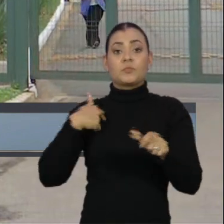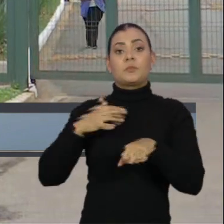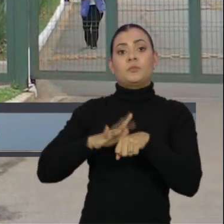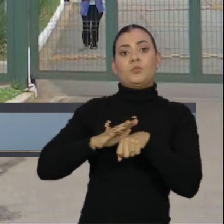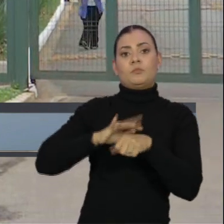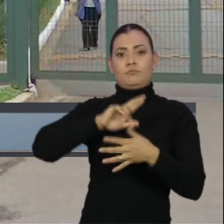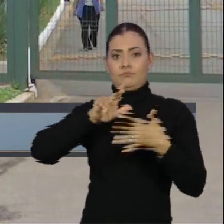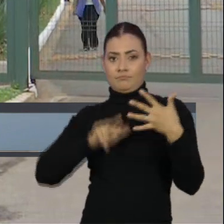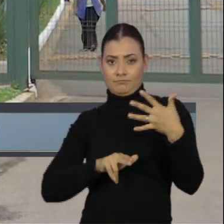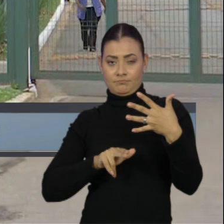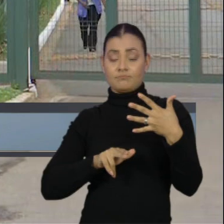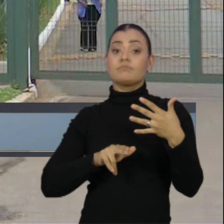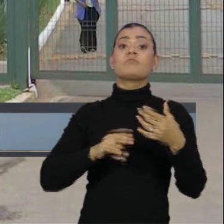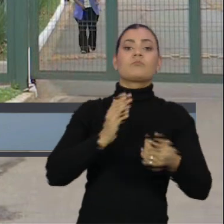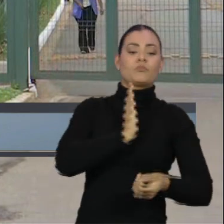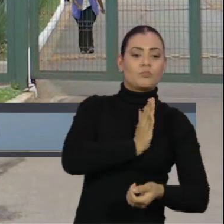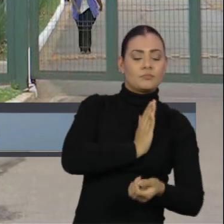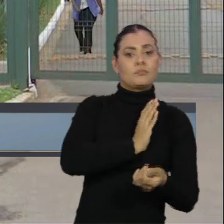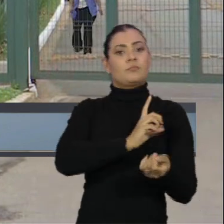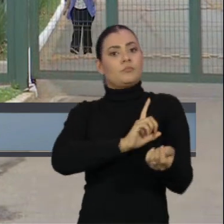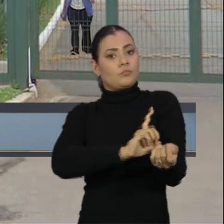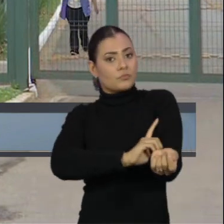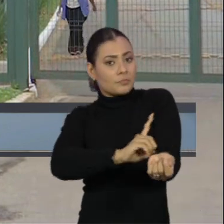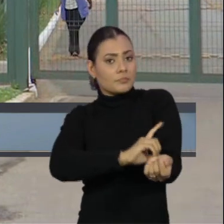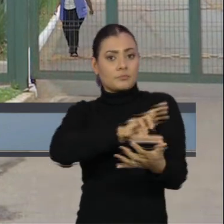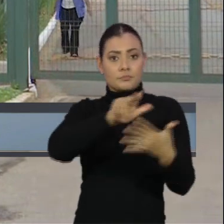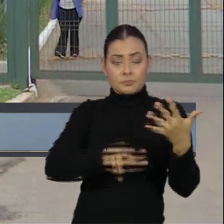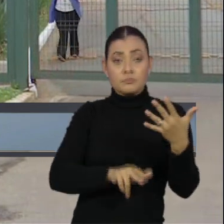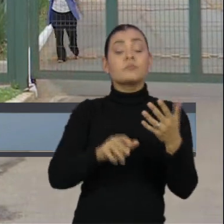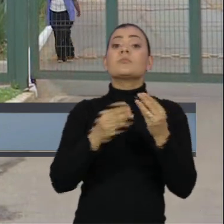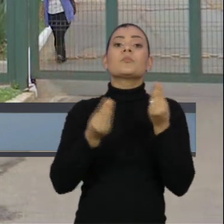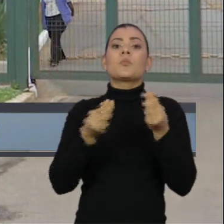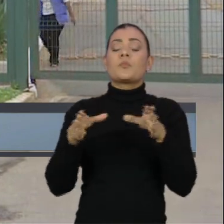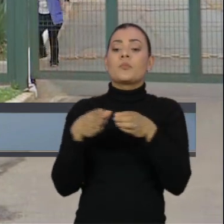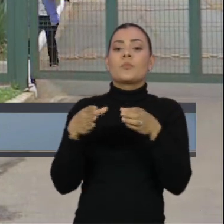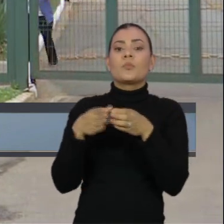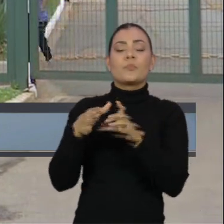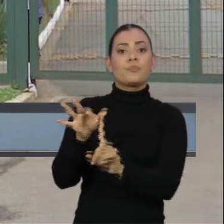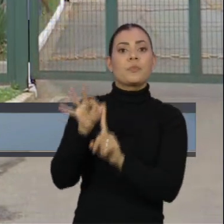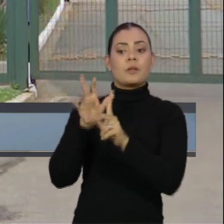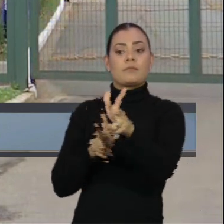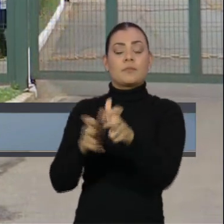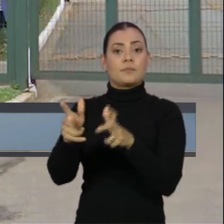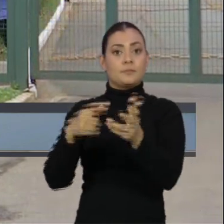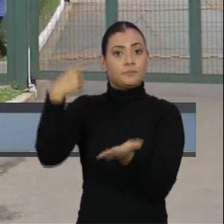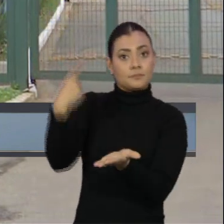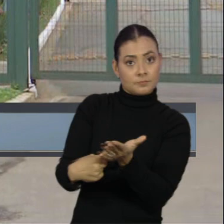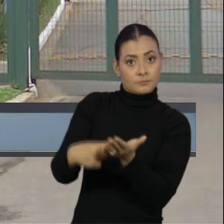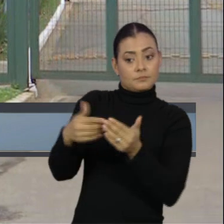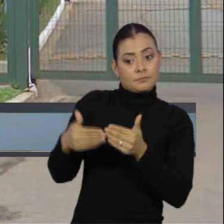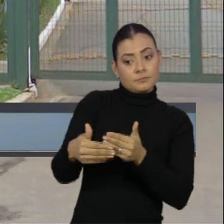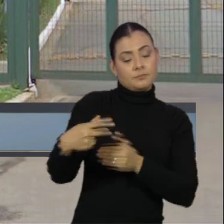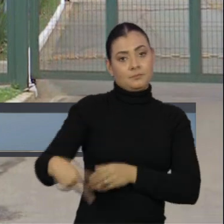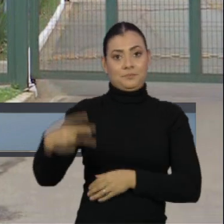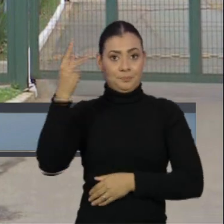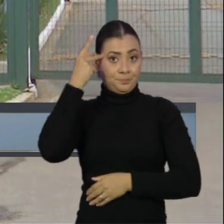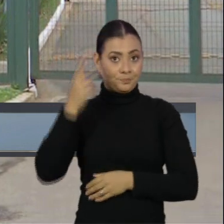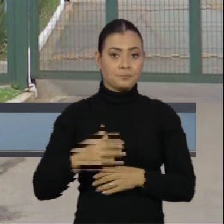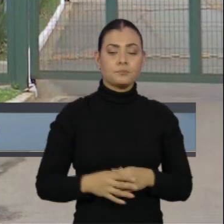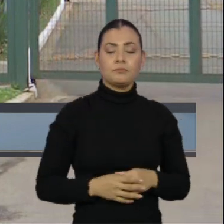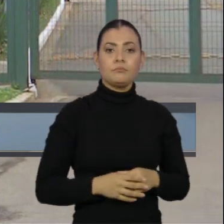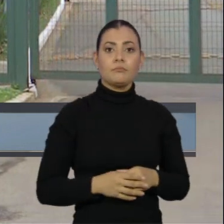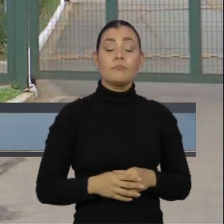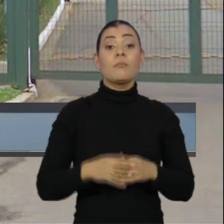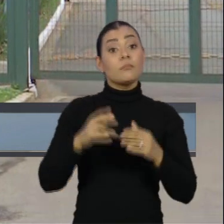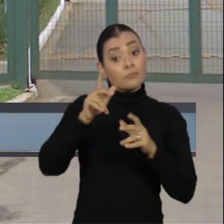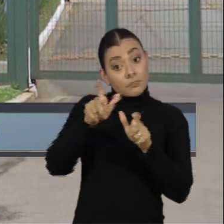comorbidades o próximo grupo prioritário que vai entrar no agendamento da vacinação aqui em São Paulo